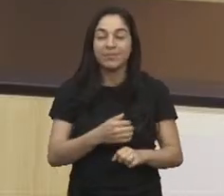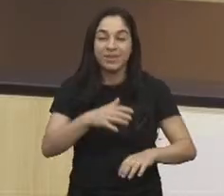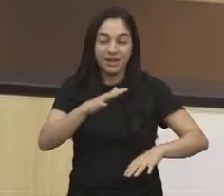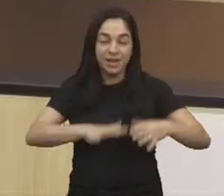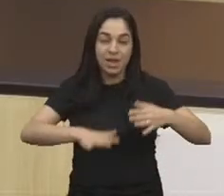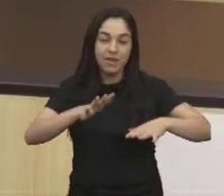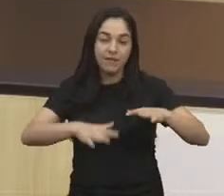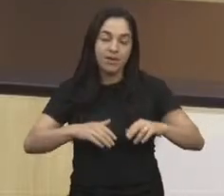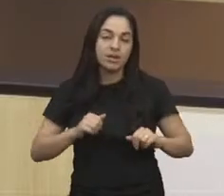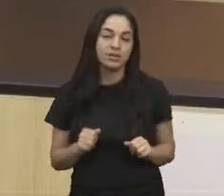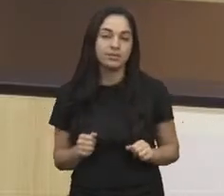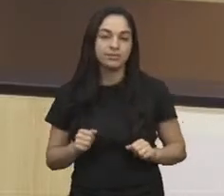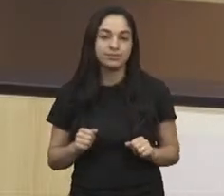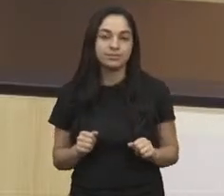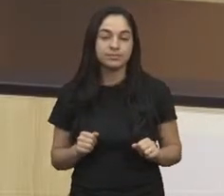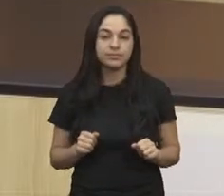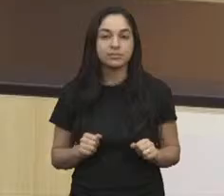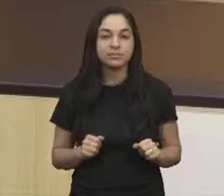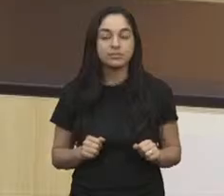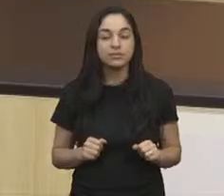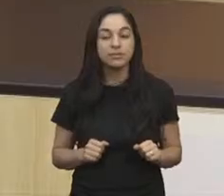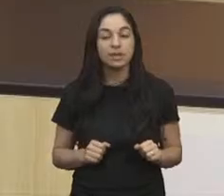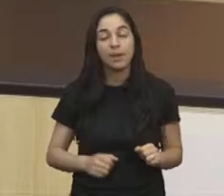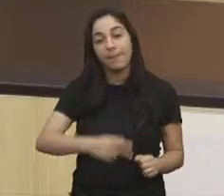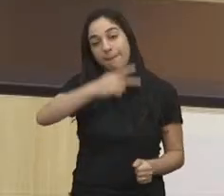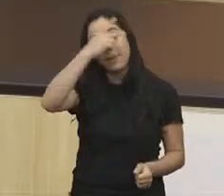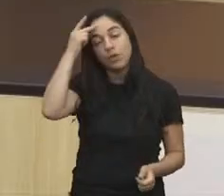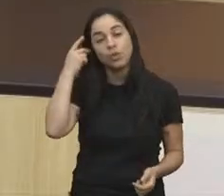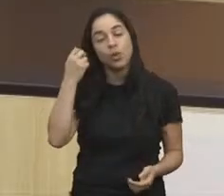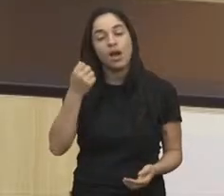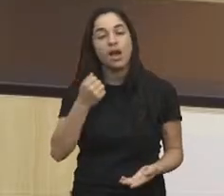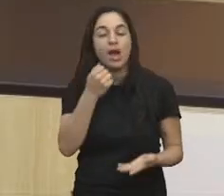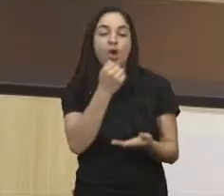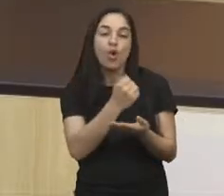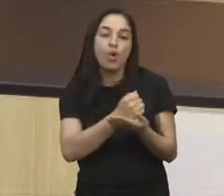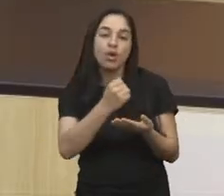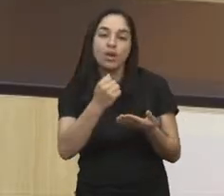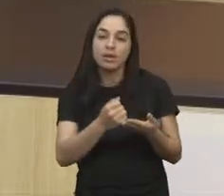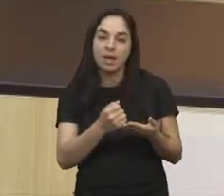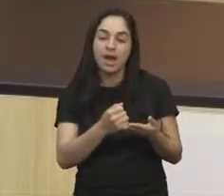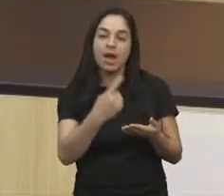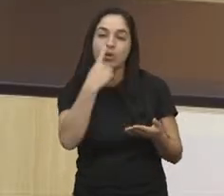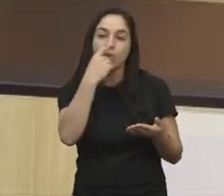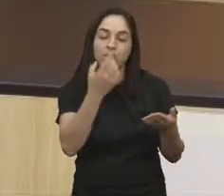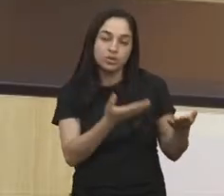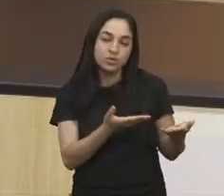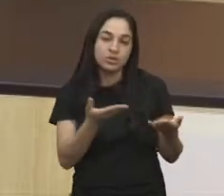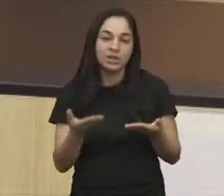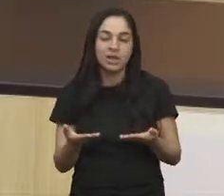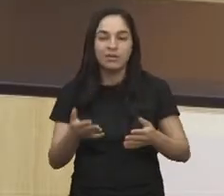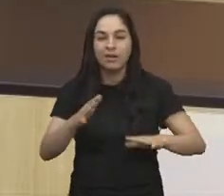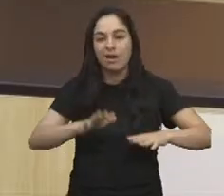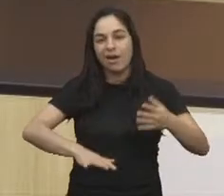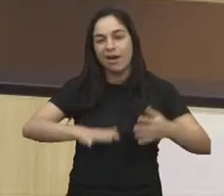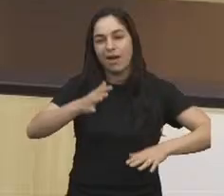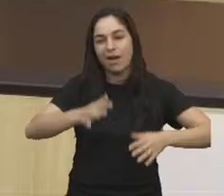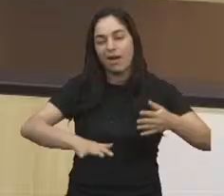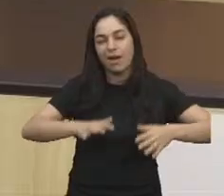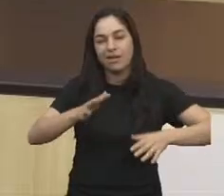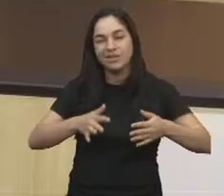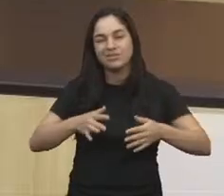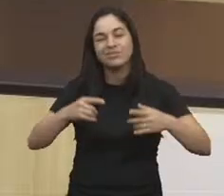vezes, aqueles que são contratados para fazer esse trabalho, para retirar esse material, muitas vezes se encontram em